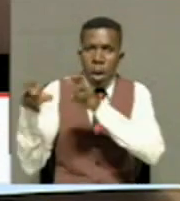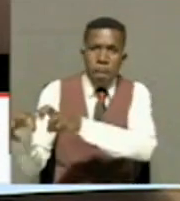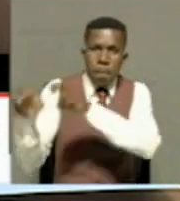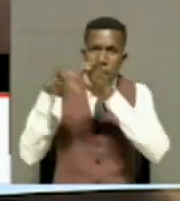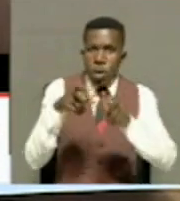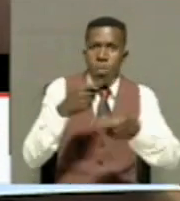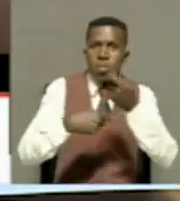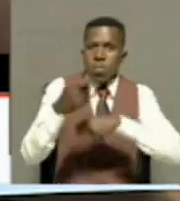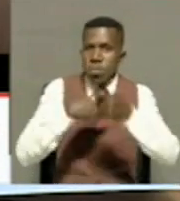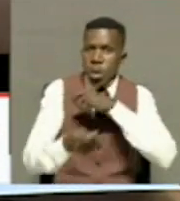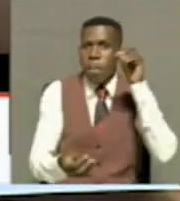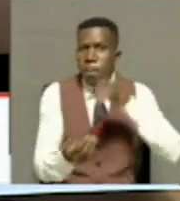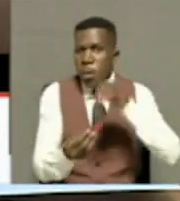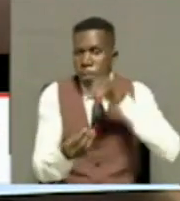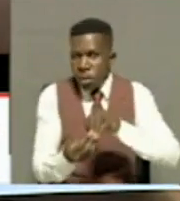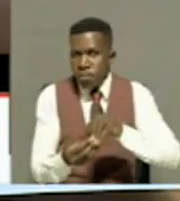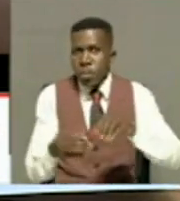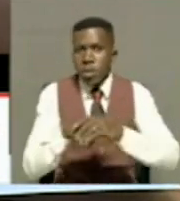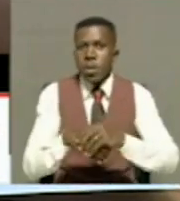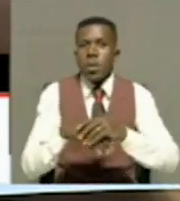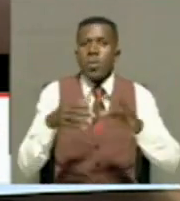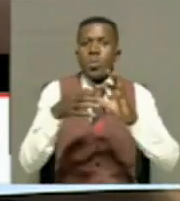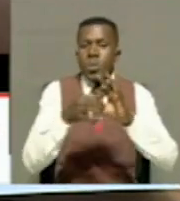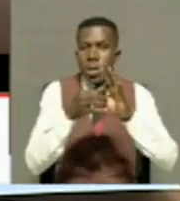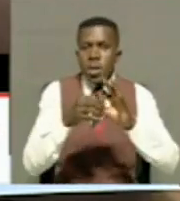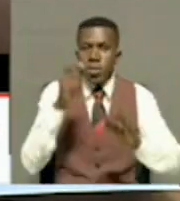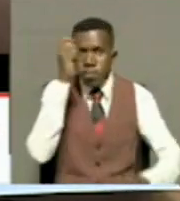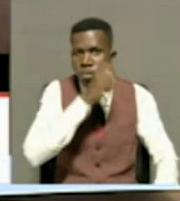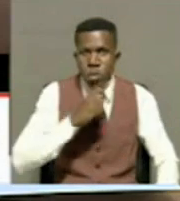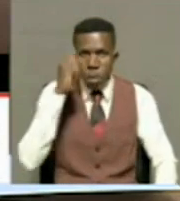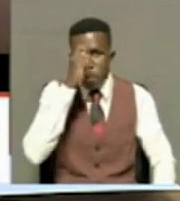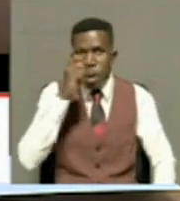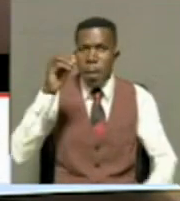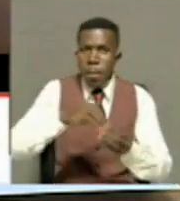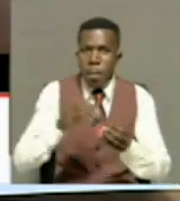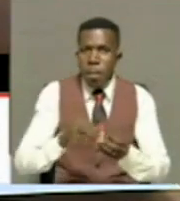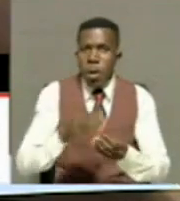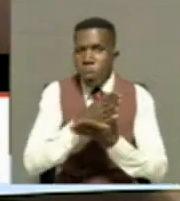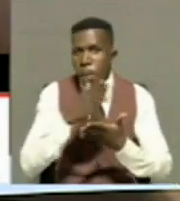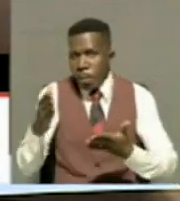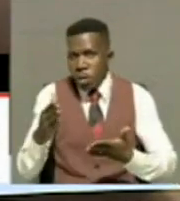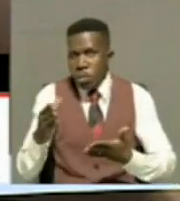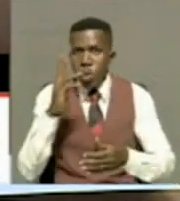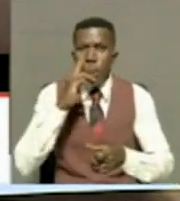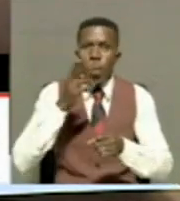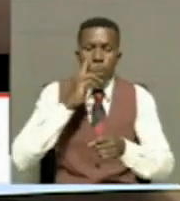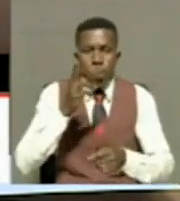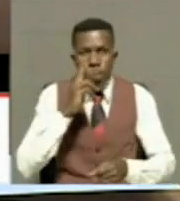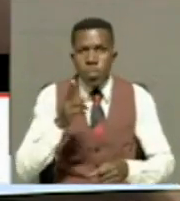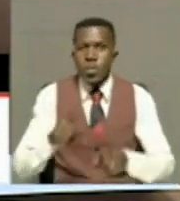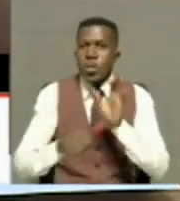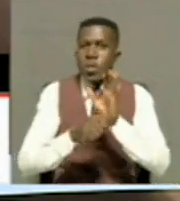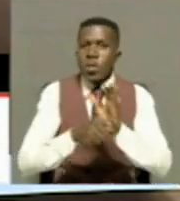que importamos da União Europeia, isto é principalmente produtos do setor petrolífero, exportamos cerca